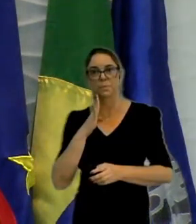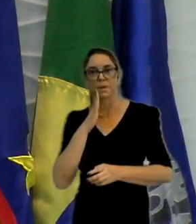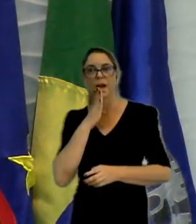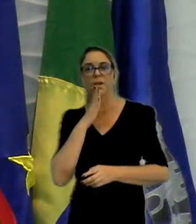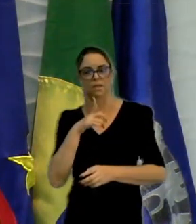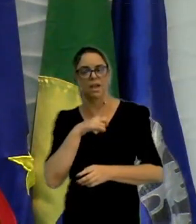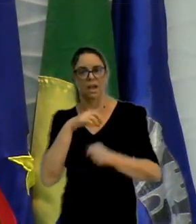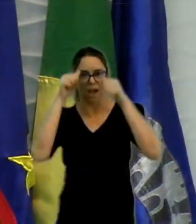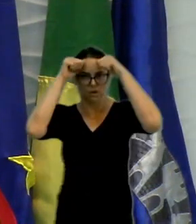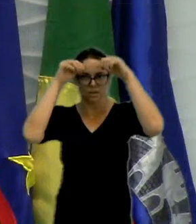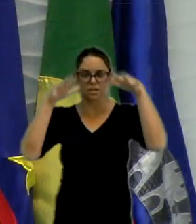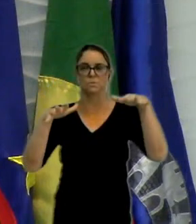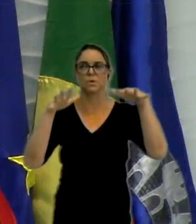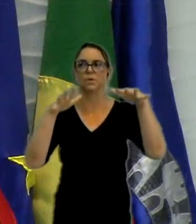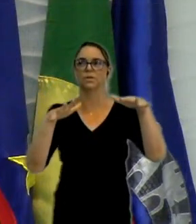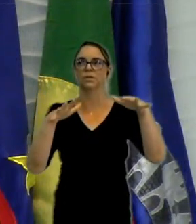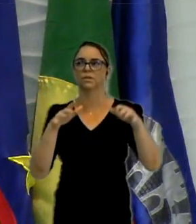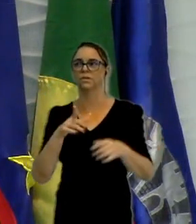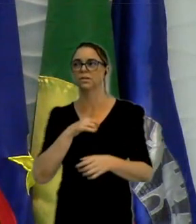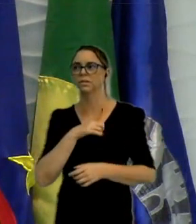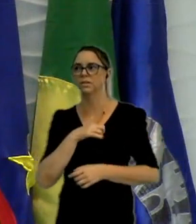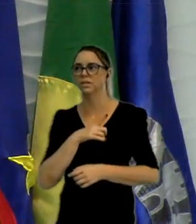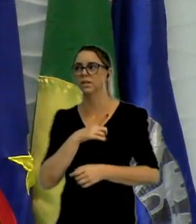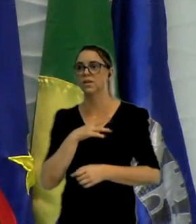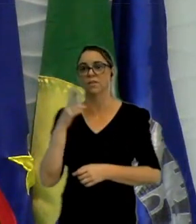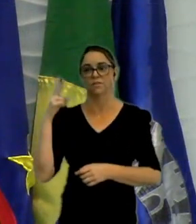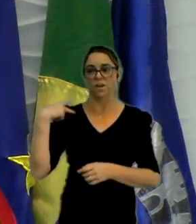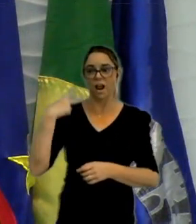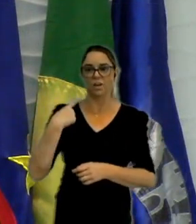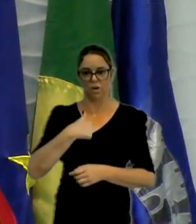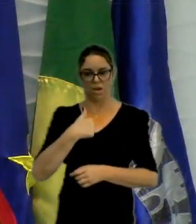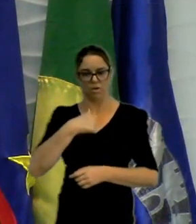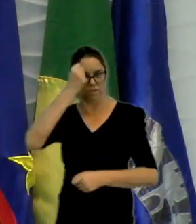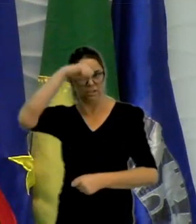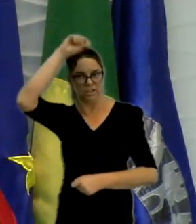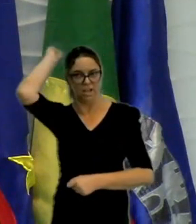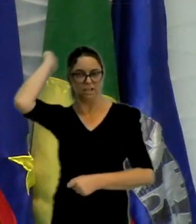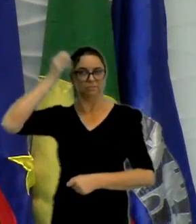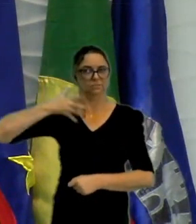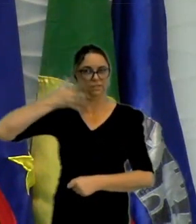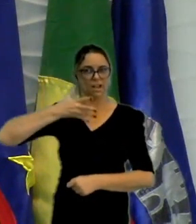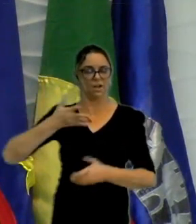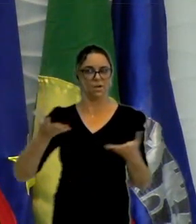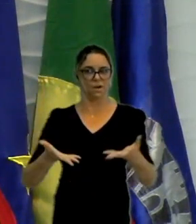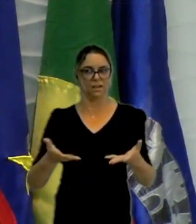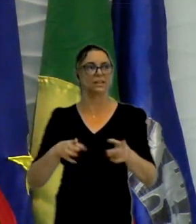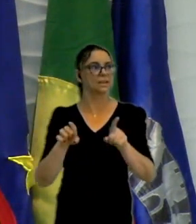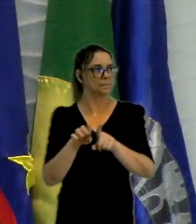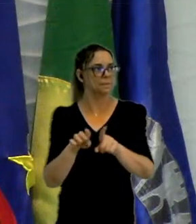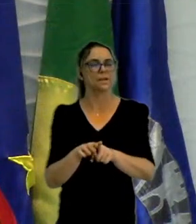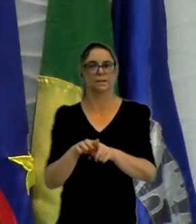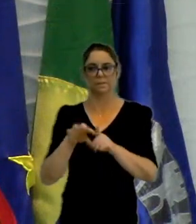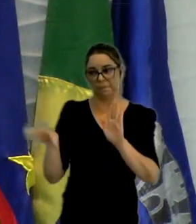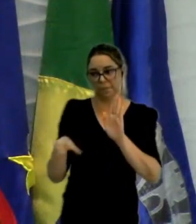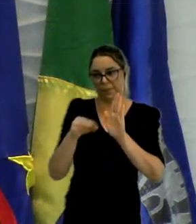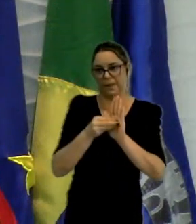do autismo. O vereador que vos fala, Cid Clay, também disponibilizou da sua emenda